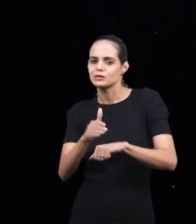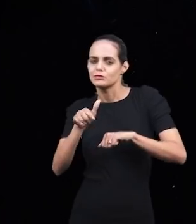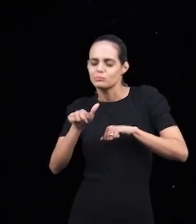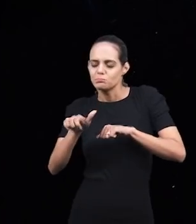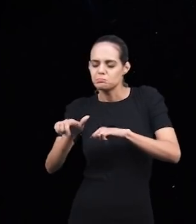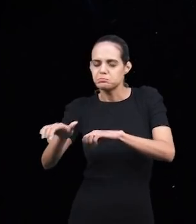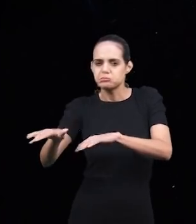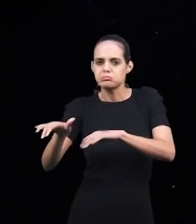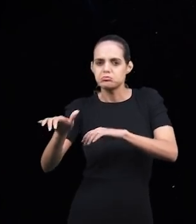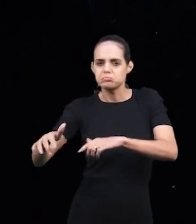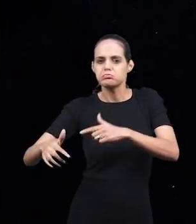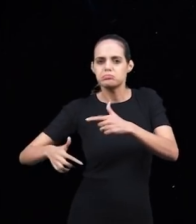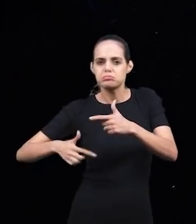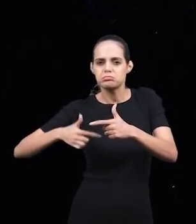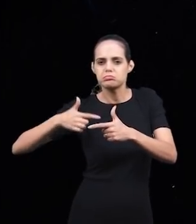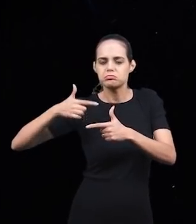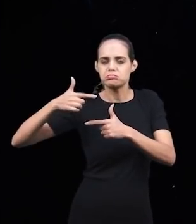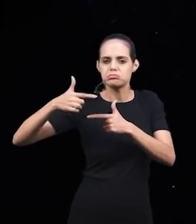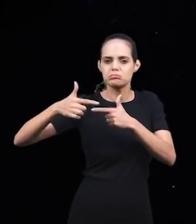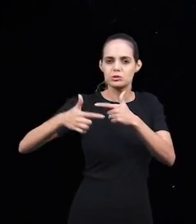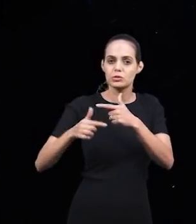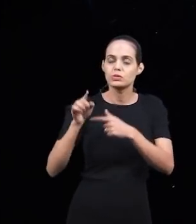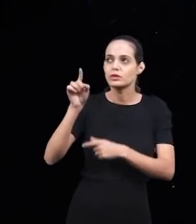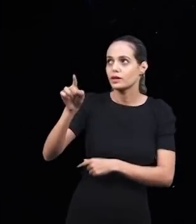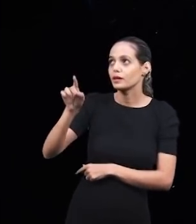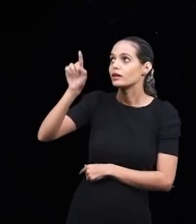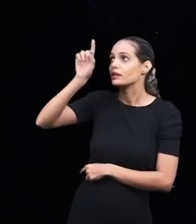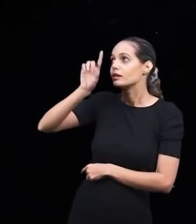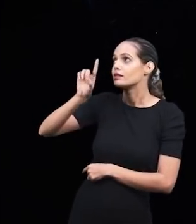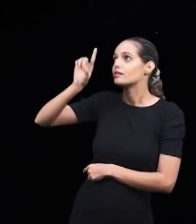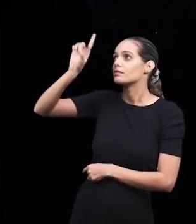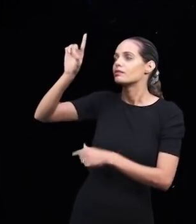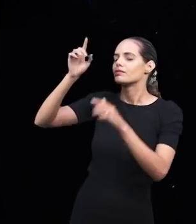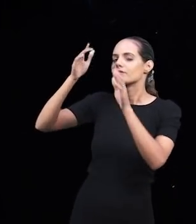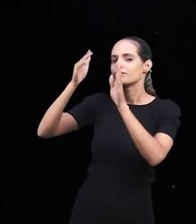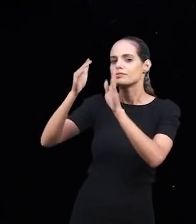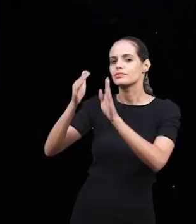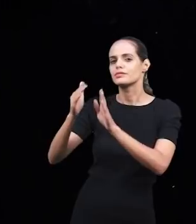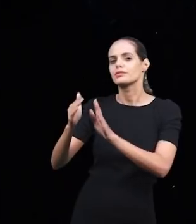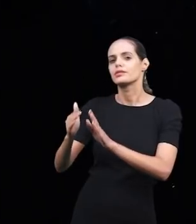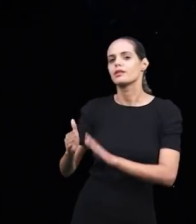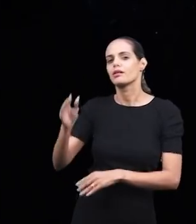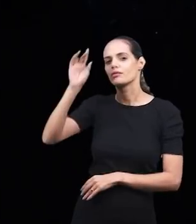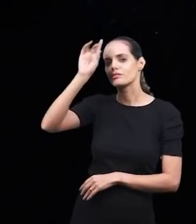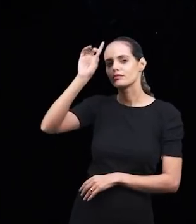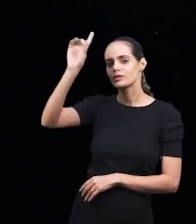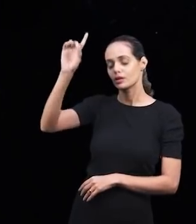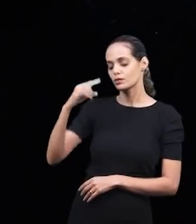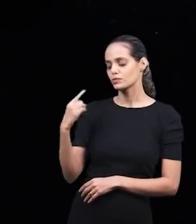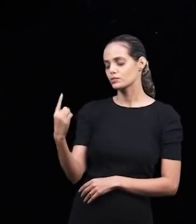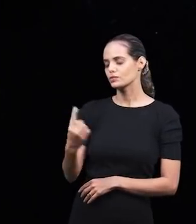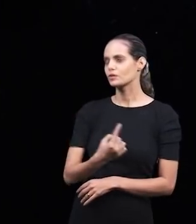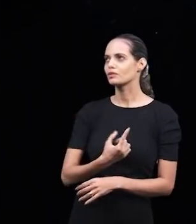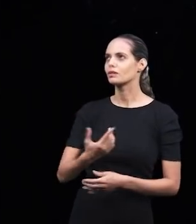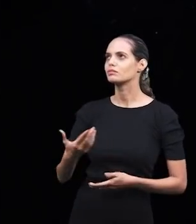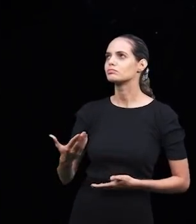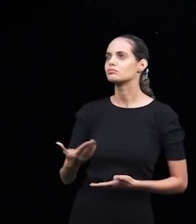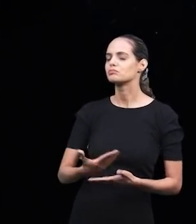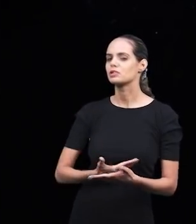Deus fiel, o Deus a quem servimos não